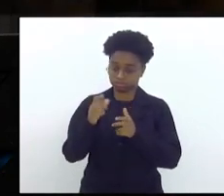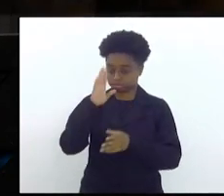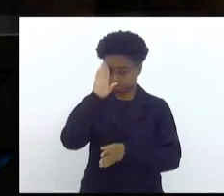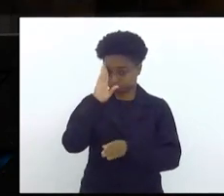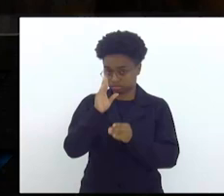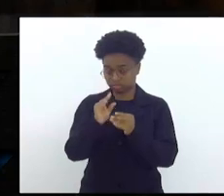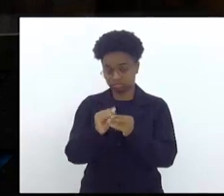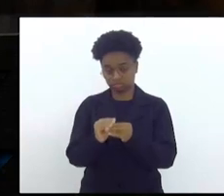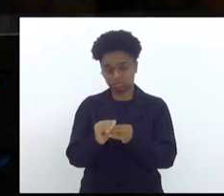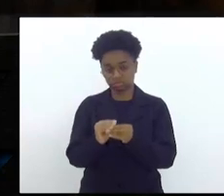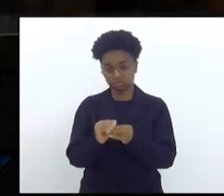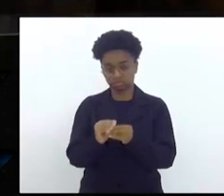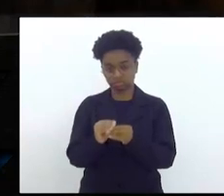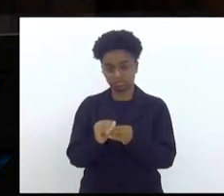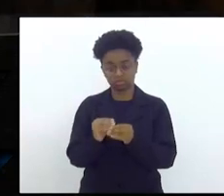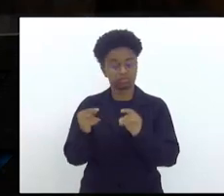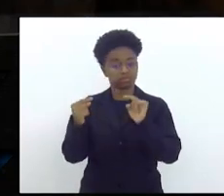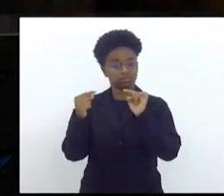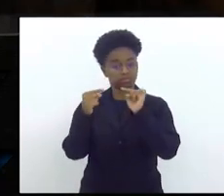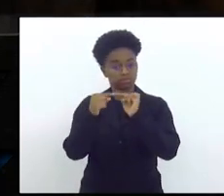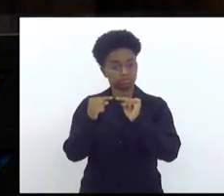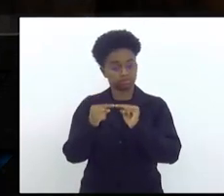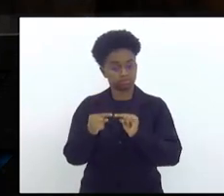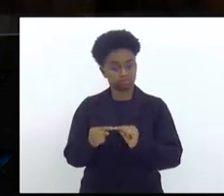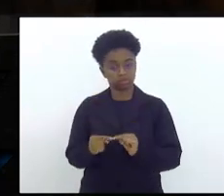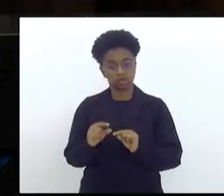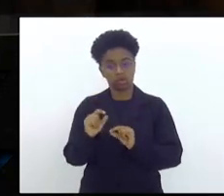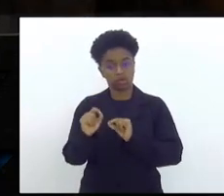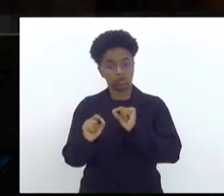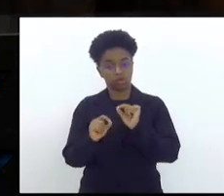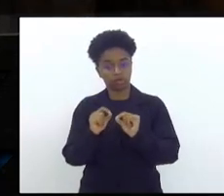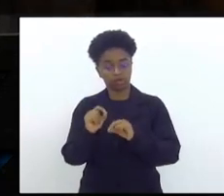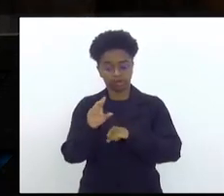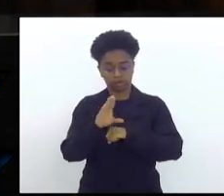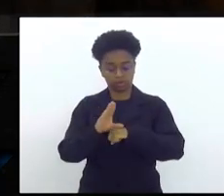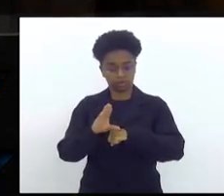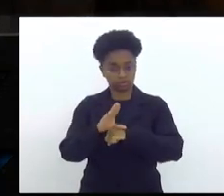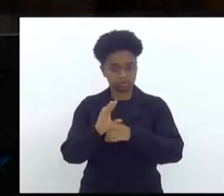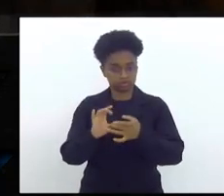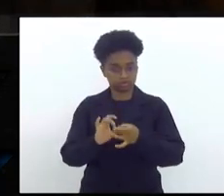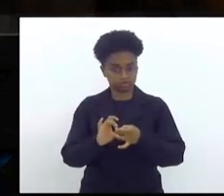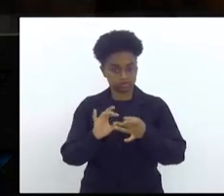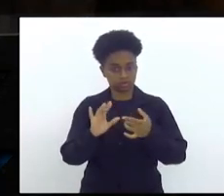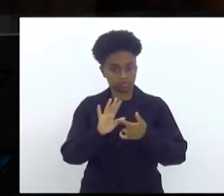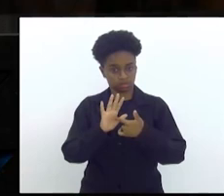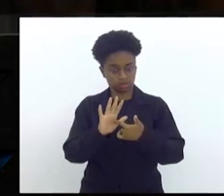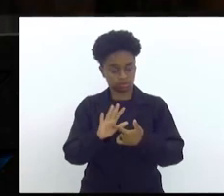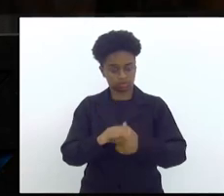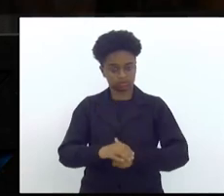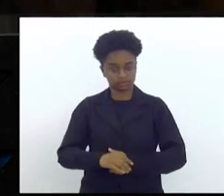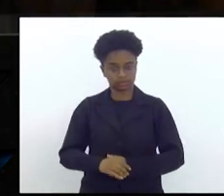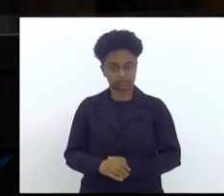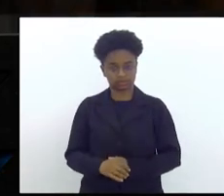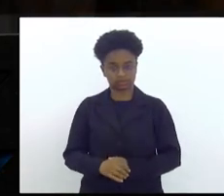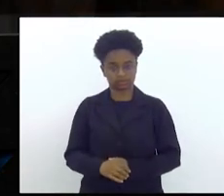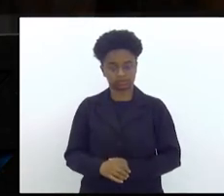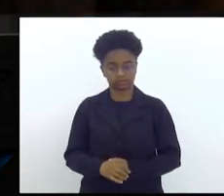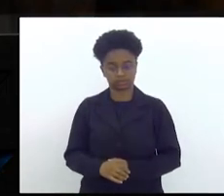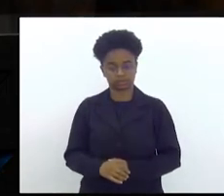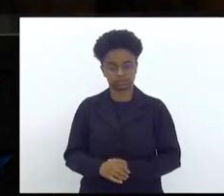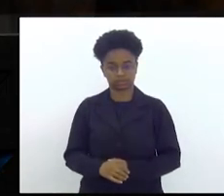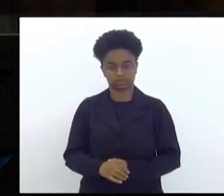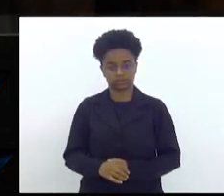de acordo com aquilo que preconiza a Constituição Federal a nossa Constituição da República que